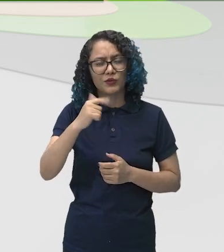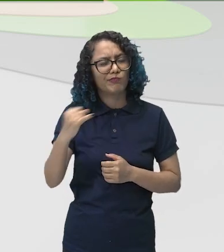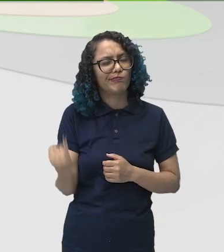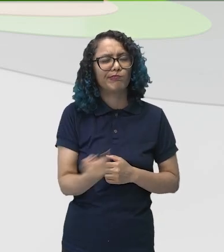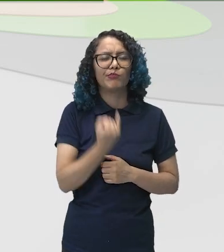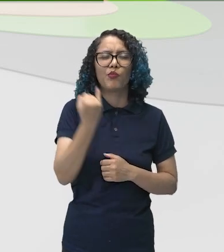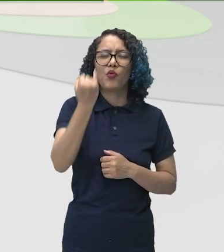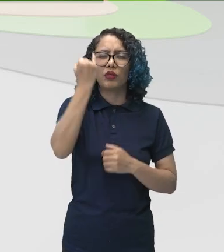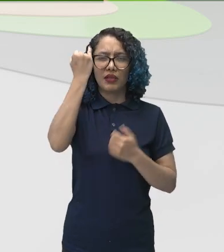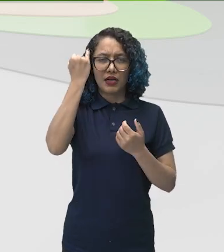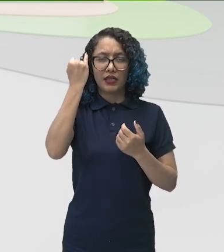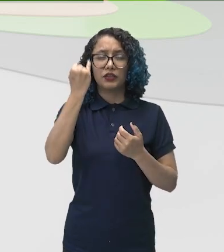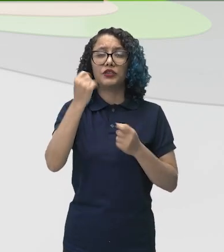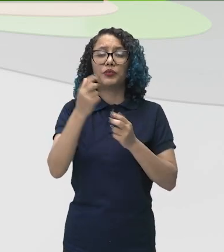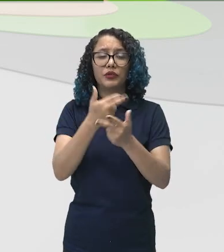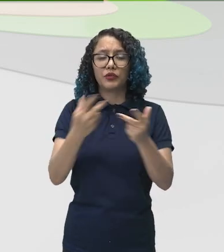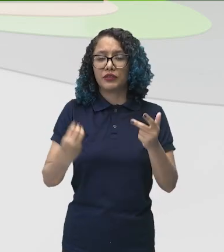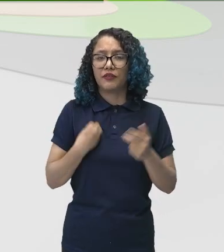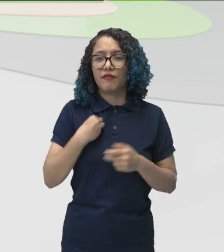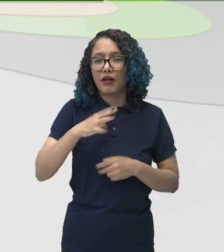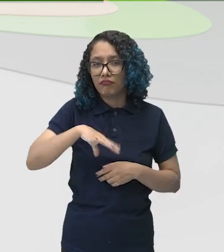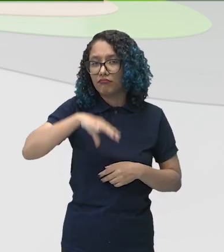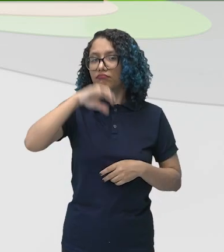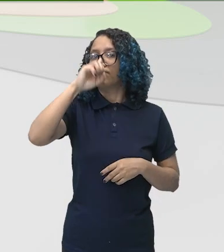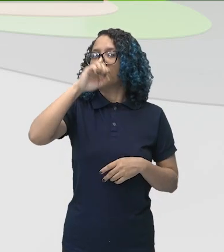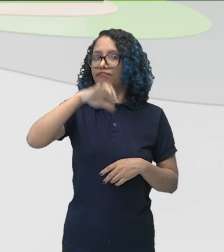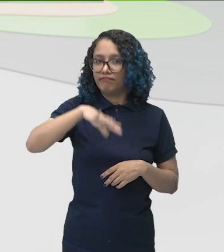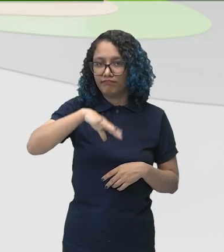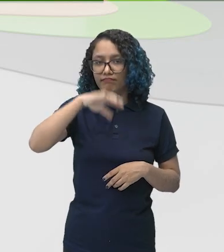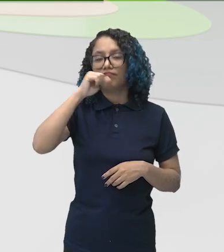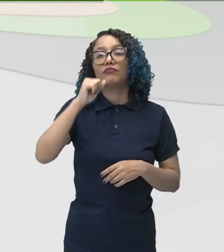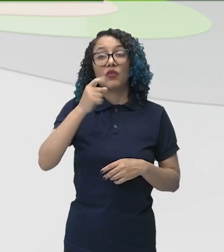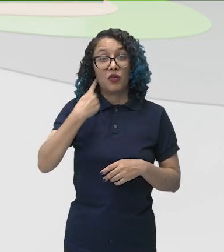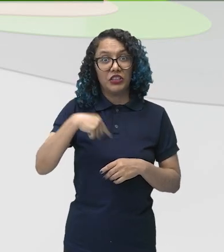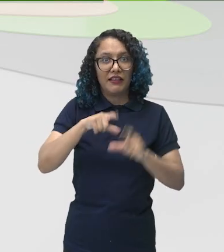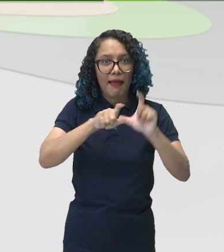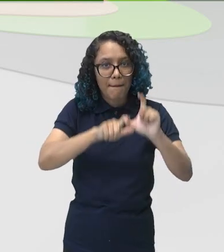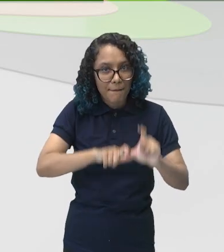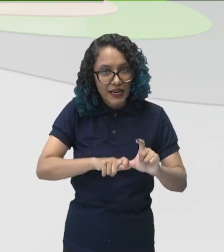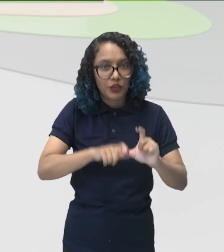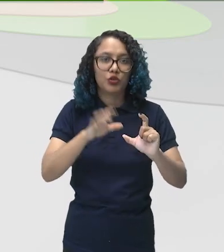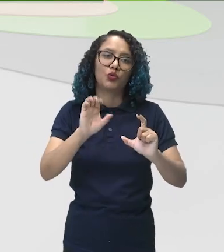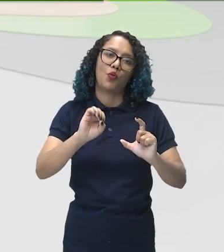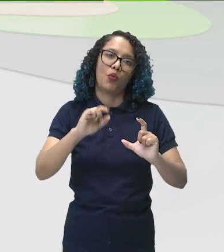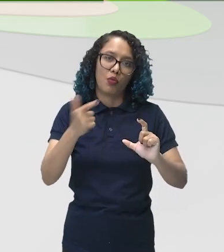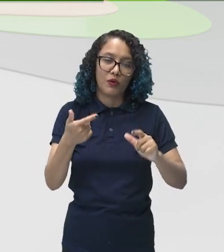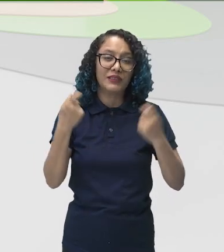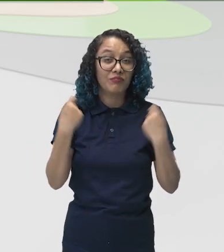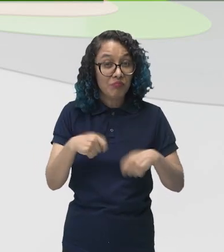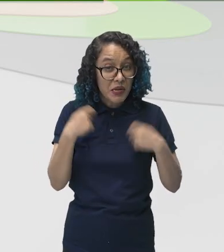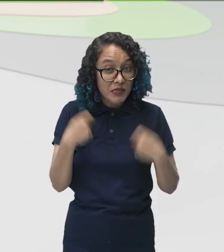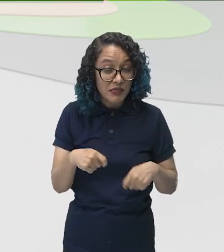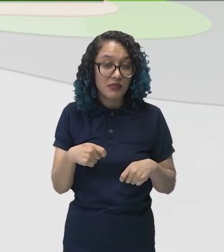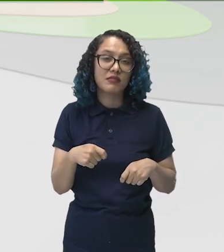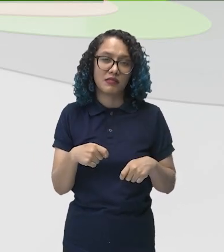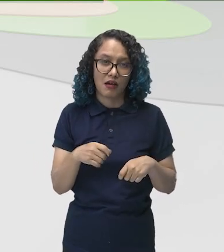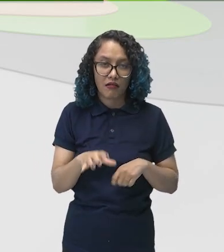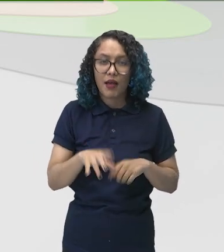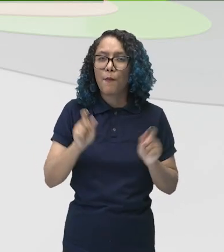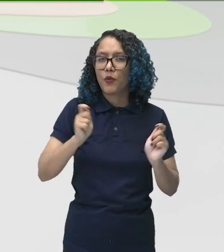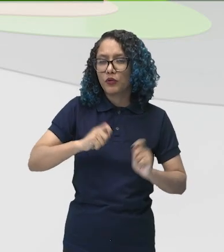seres vivos, então a gente depende desse gás para que a gente sobreviva, pois ele é utilizado na nossa